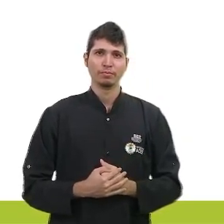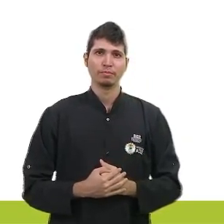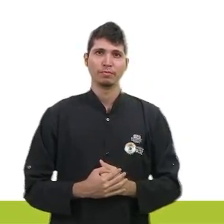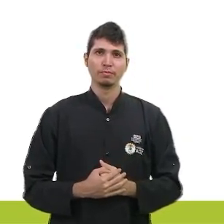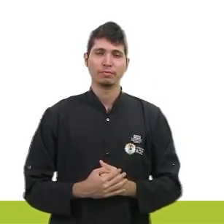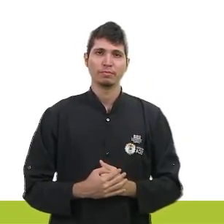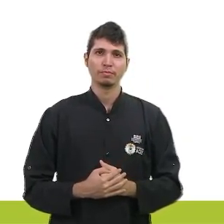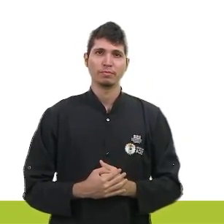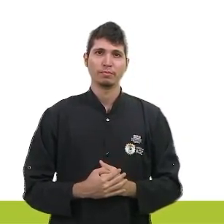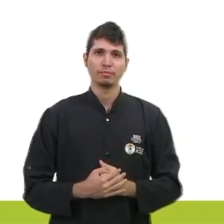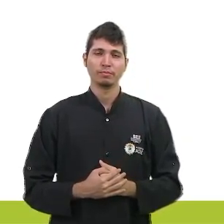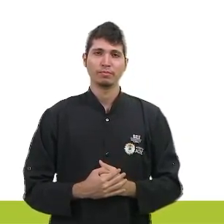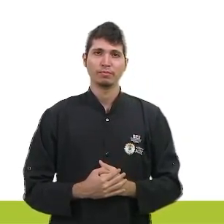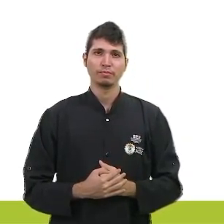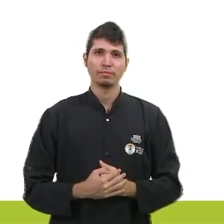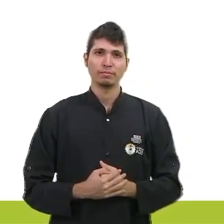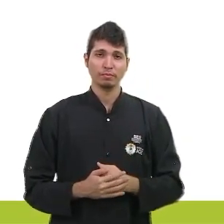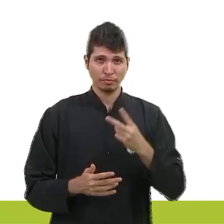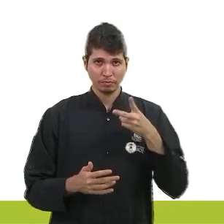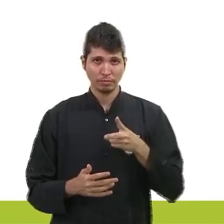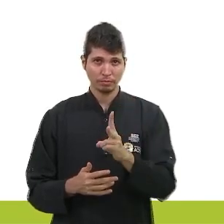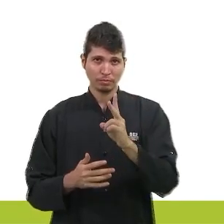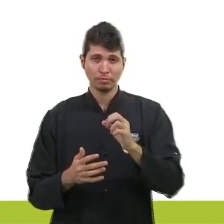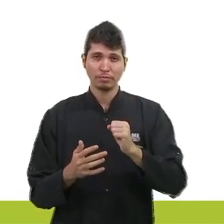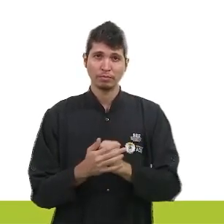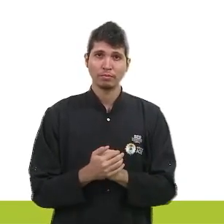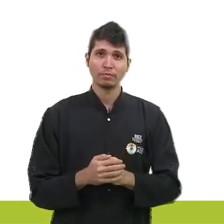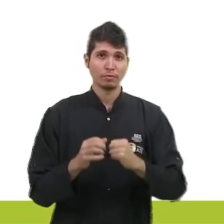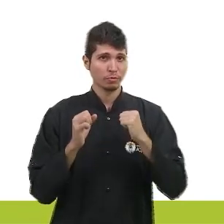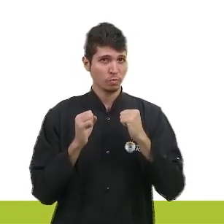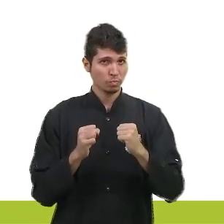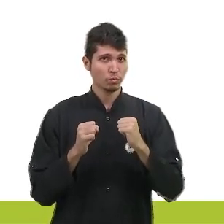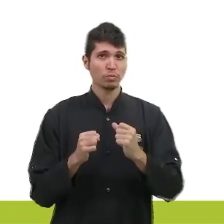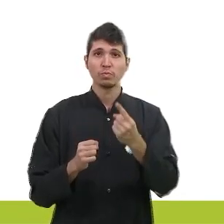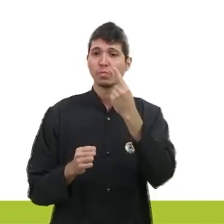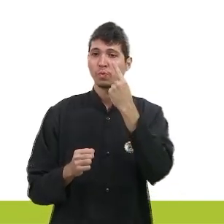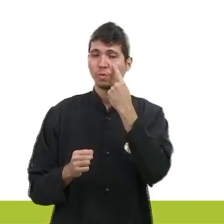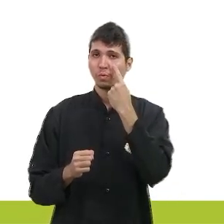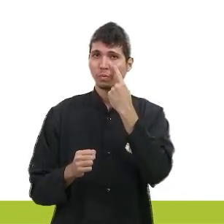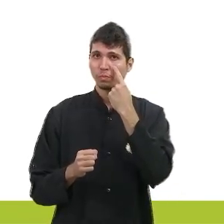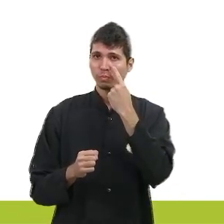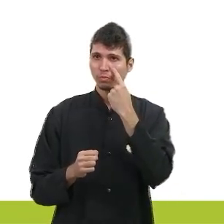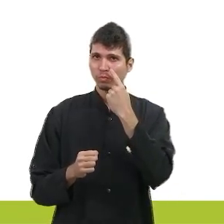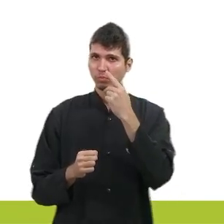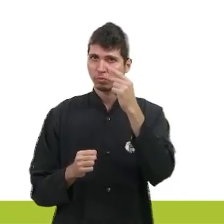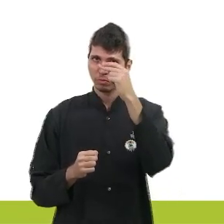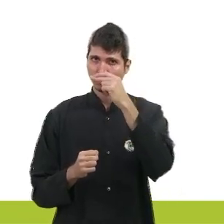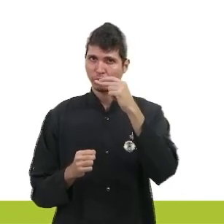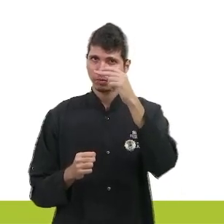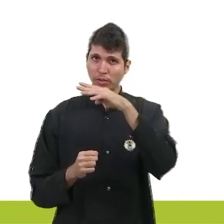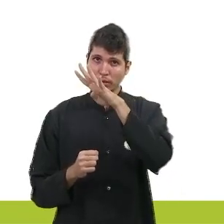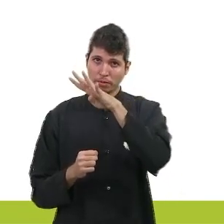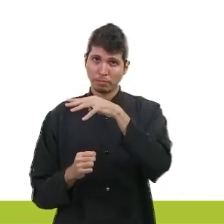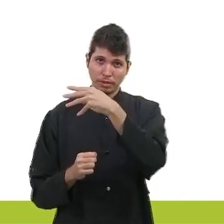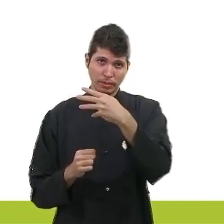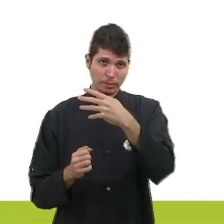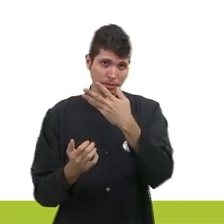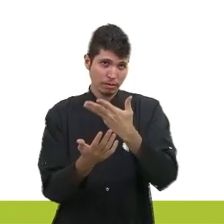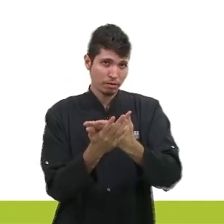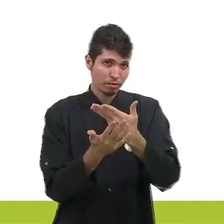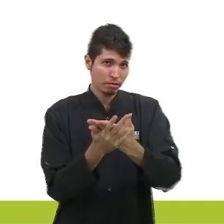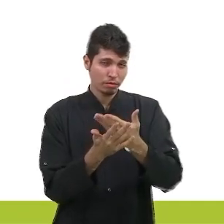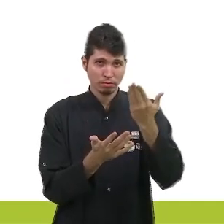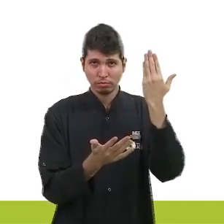Para eu verificar isso, eu posso voltar naquela tabela de valores que nós vimos na aula passada, onde eu observei